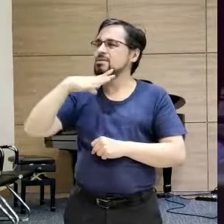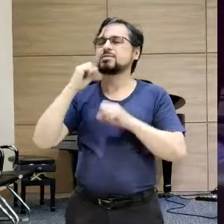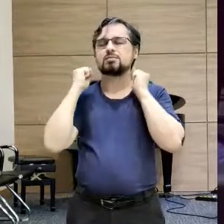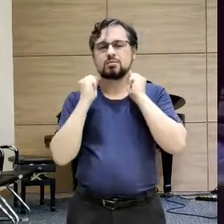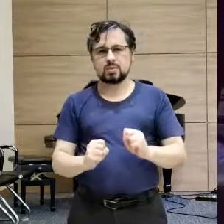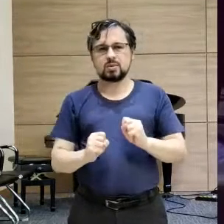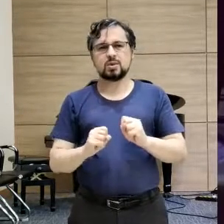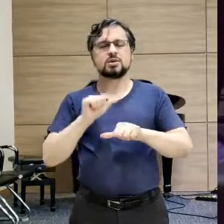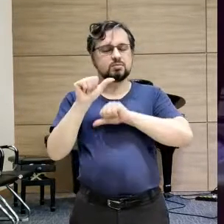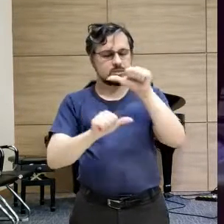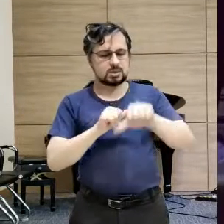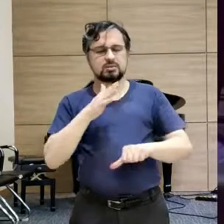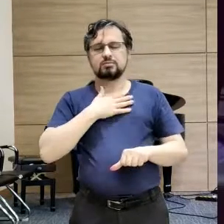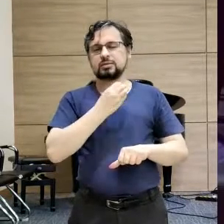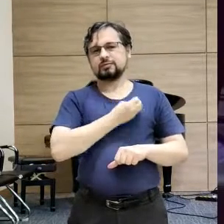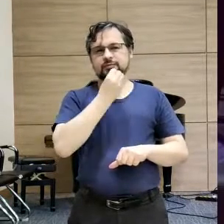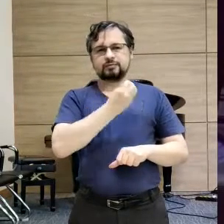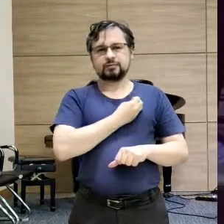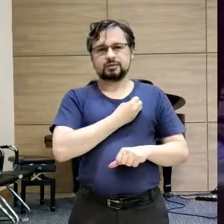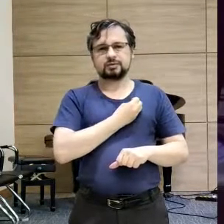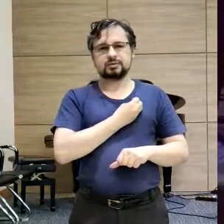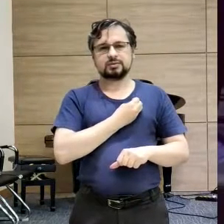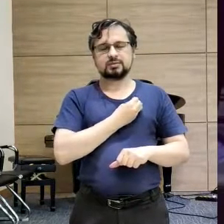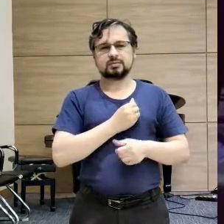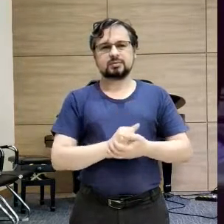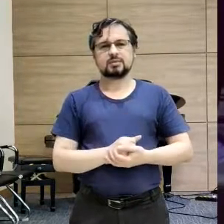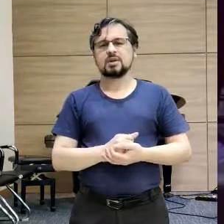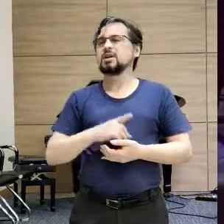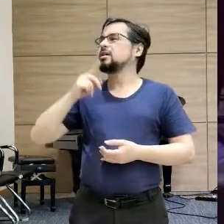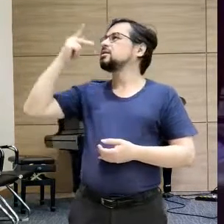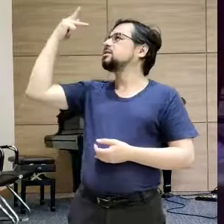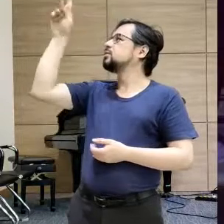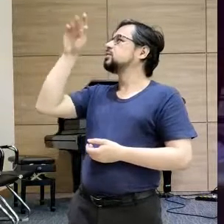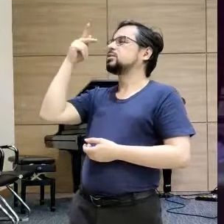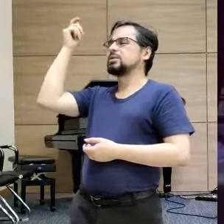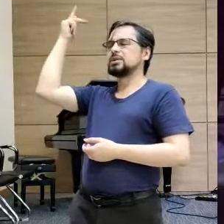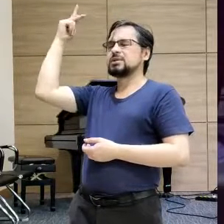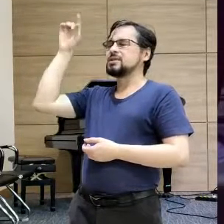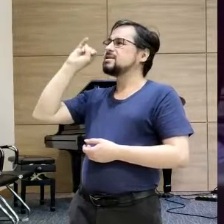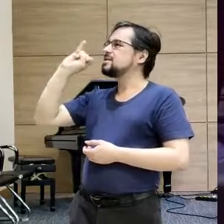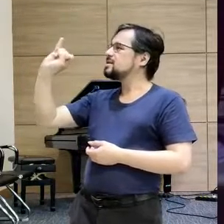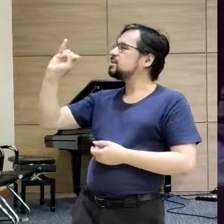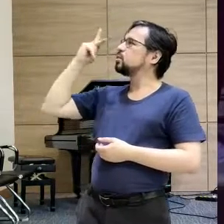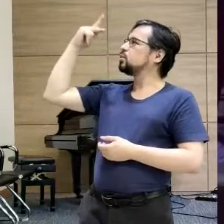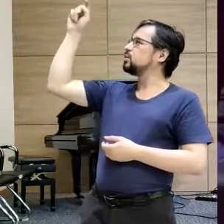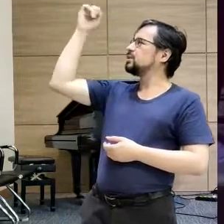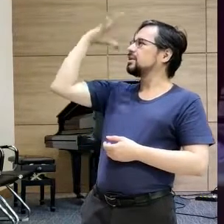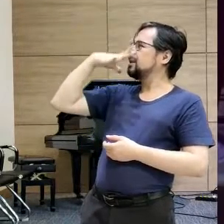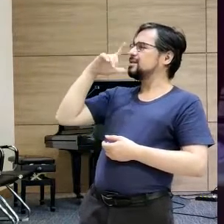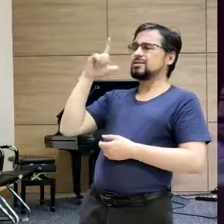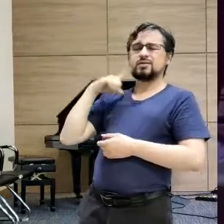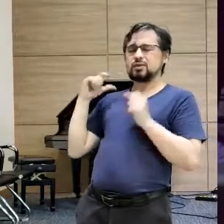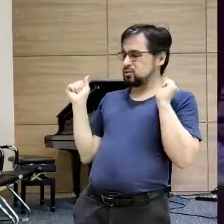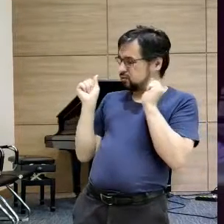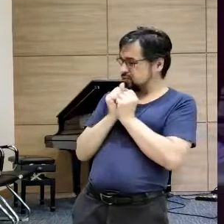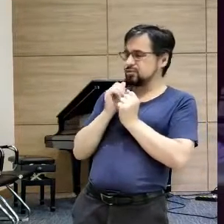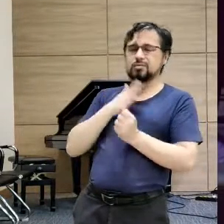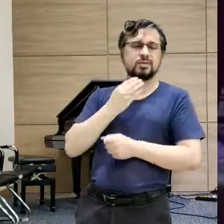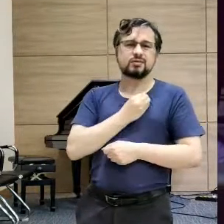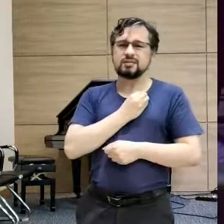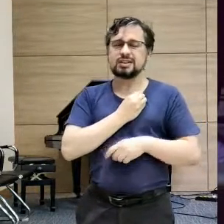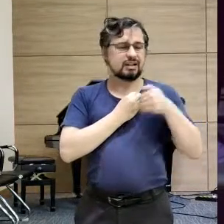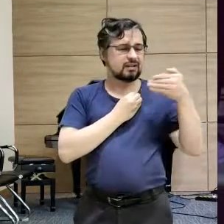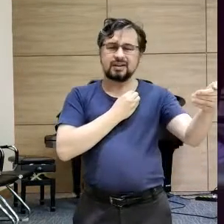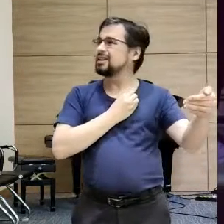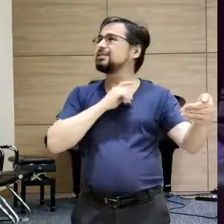pode alterar as dimensões da minha vida. Se a tua graça não estiver presente, permanente e atuante na minha vida, daqui